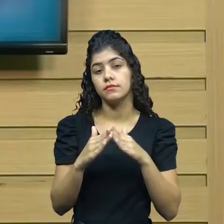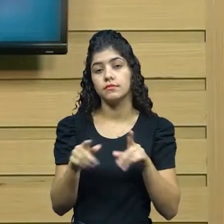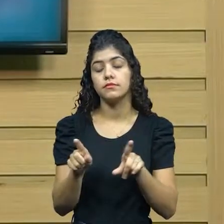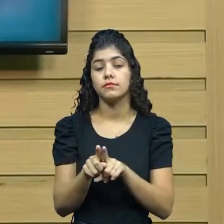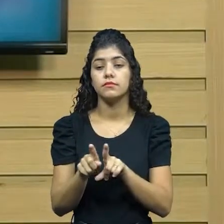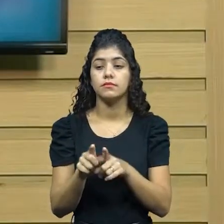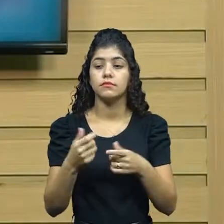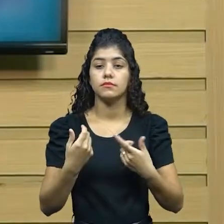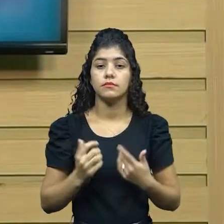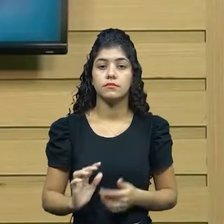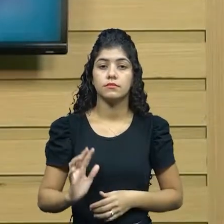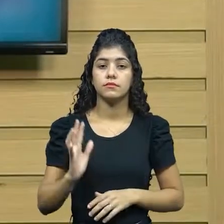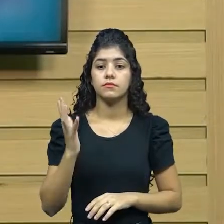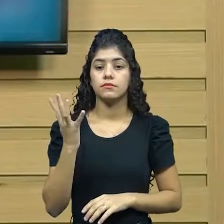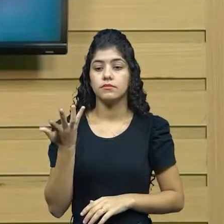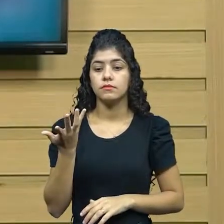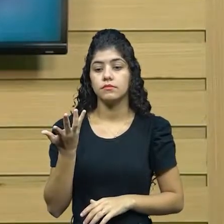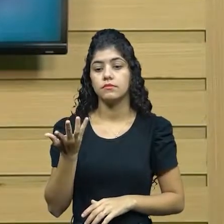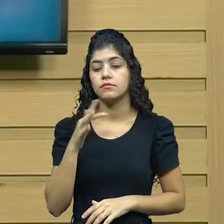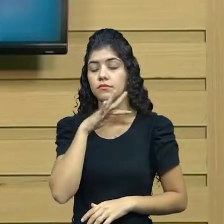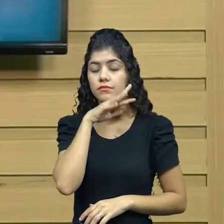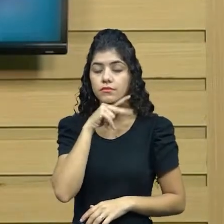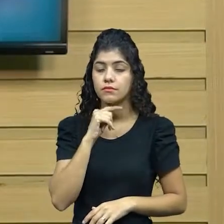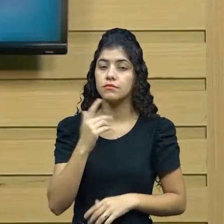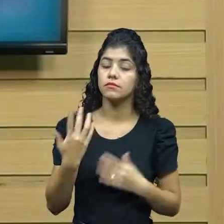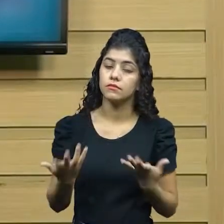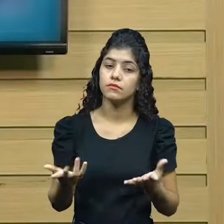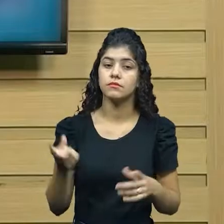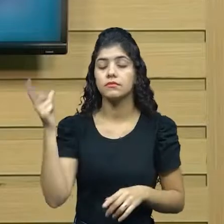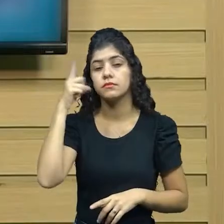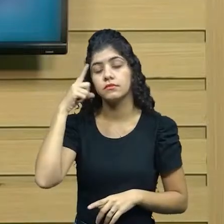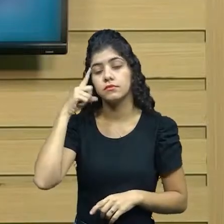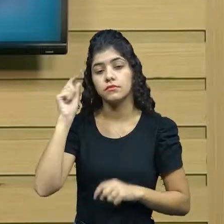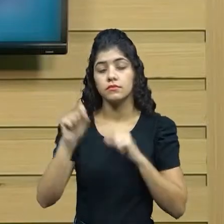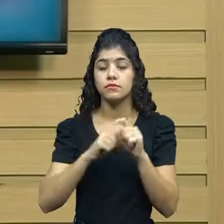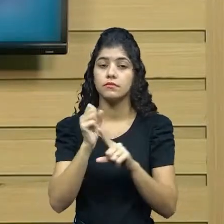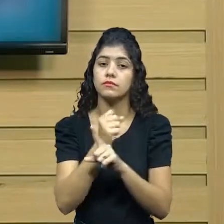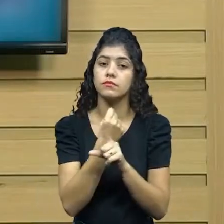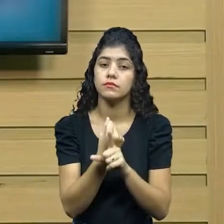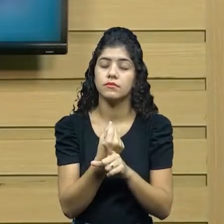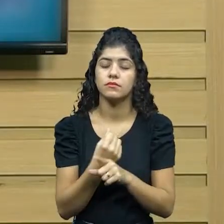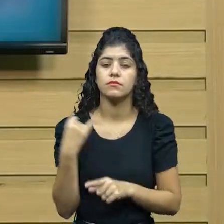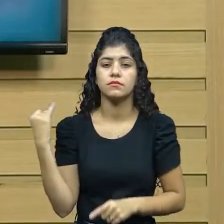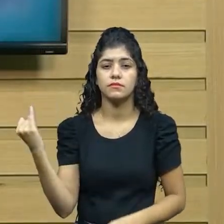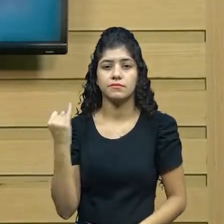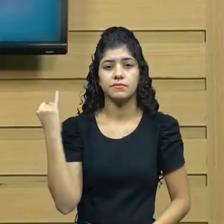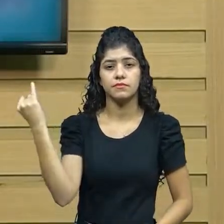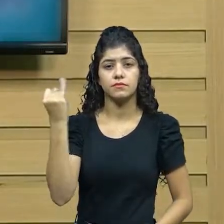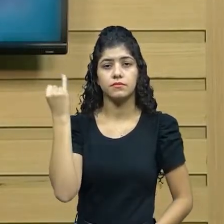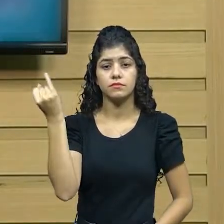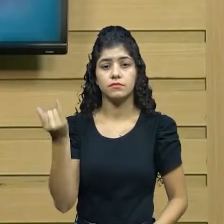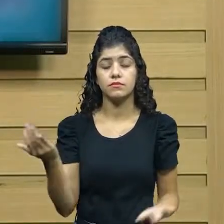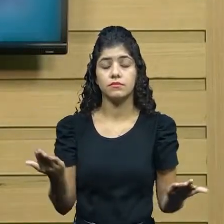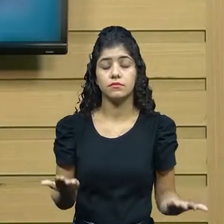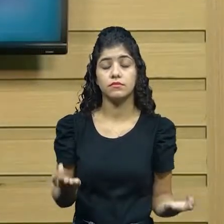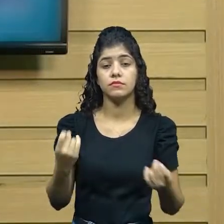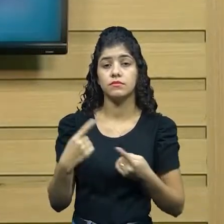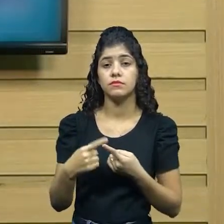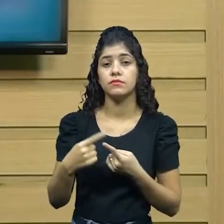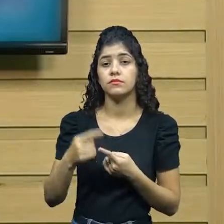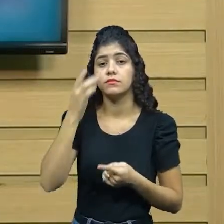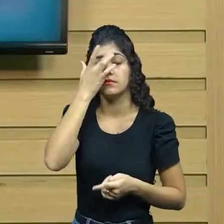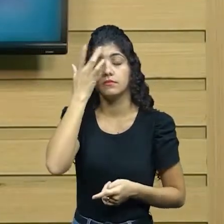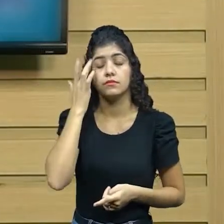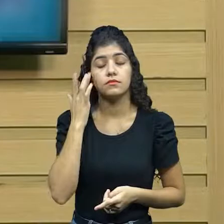possam acontecer. Então, essa ideia do marketing social é muito evidenciada hoje em dia porque as pessoas